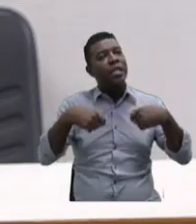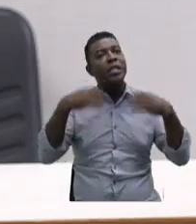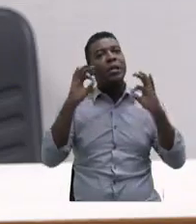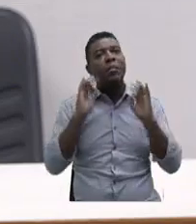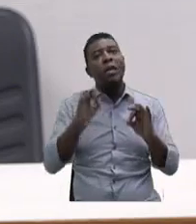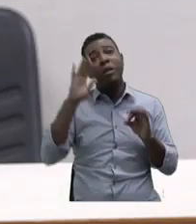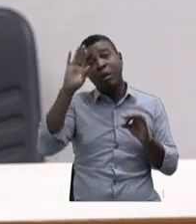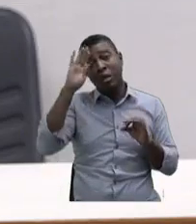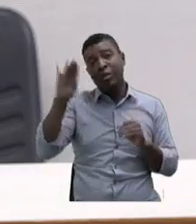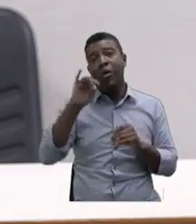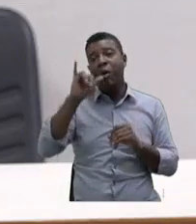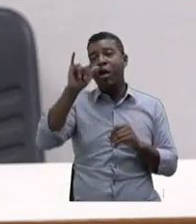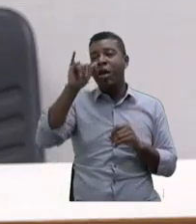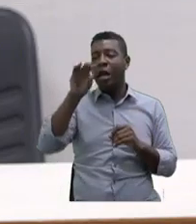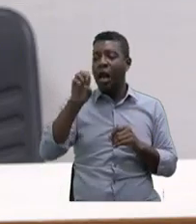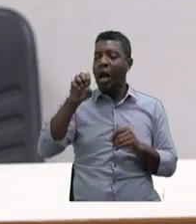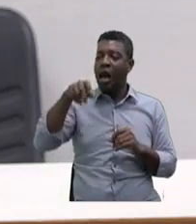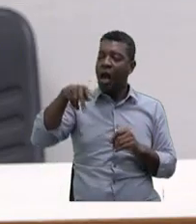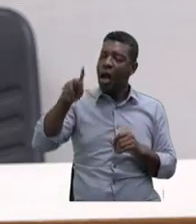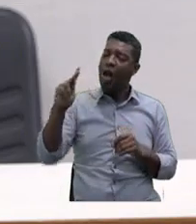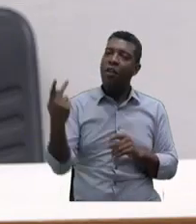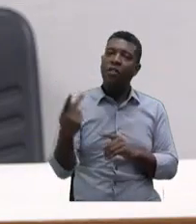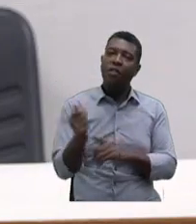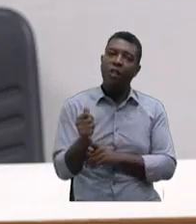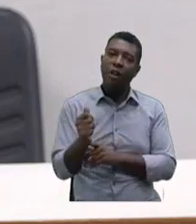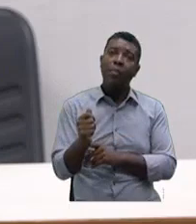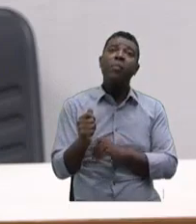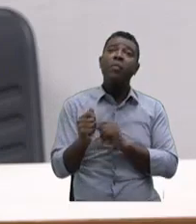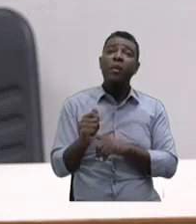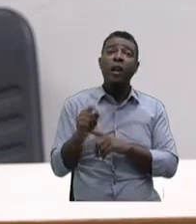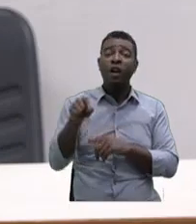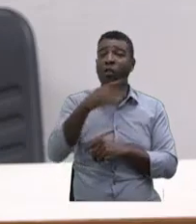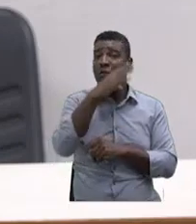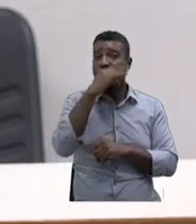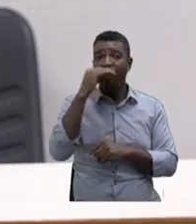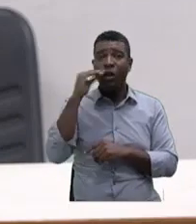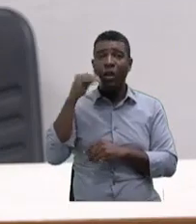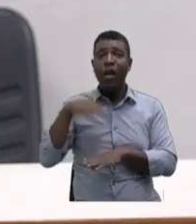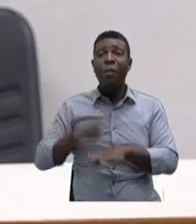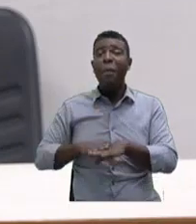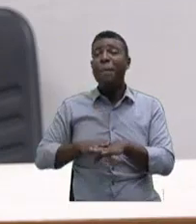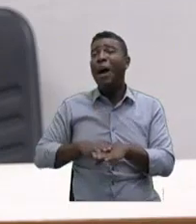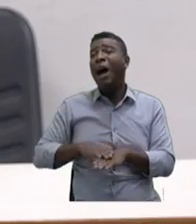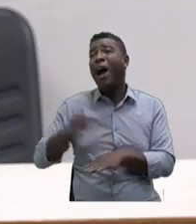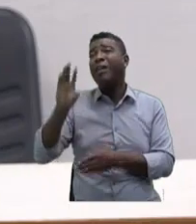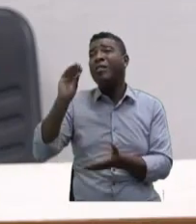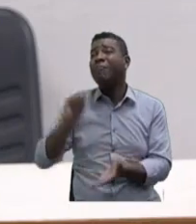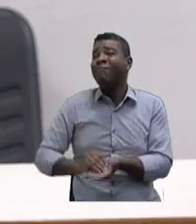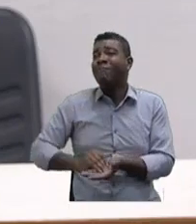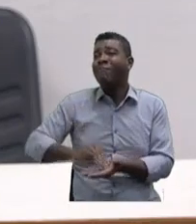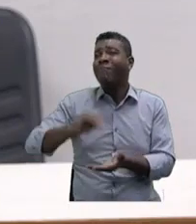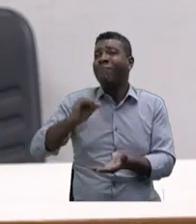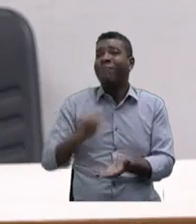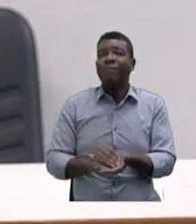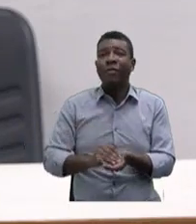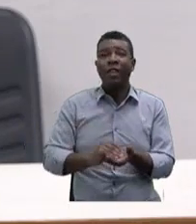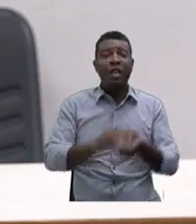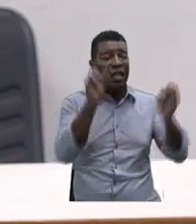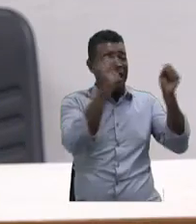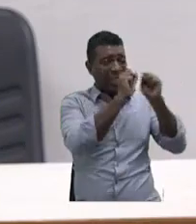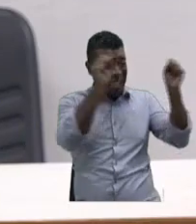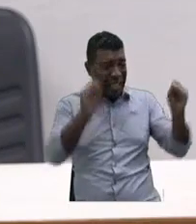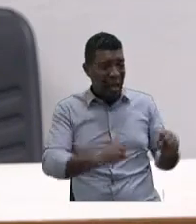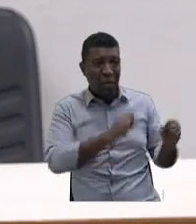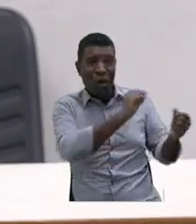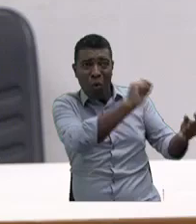os funcionários mais defasados. Realmente, assim, de todo o sistema, eu acho que o IEFA é o mais